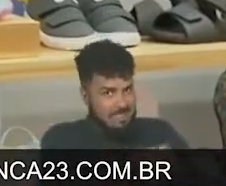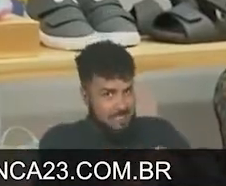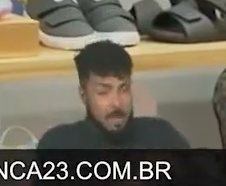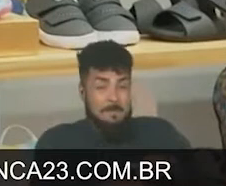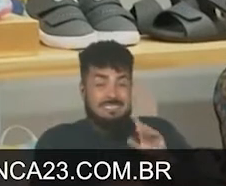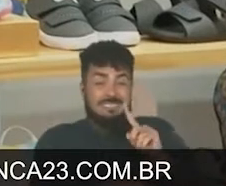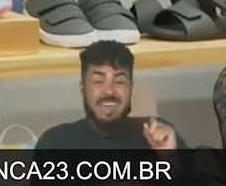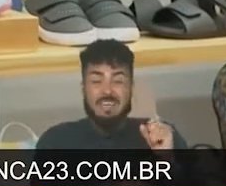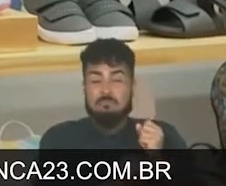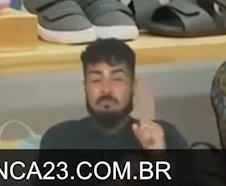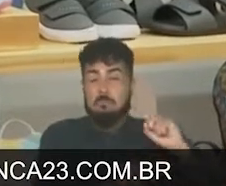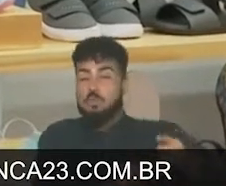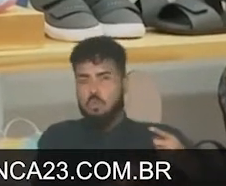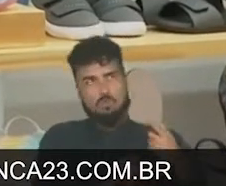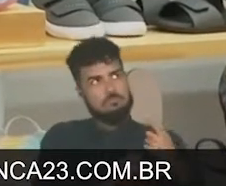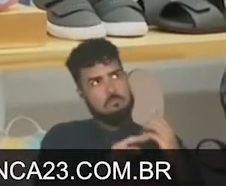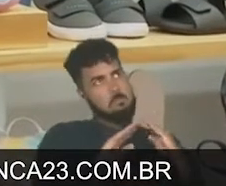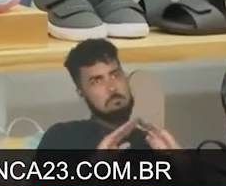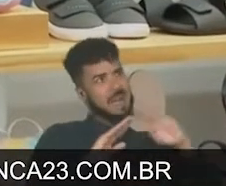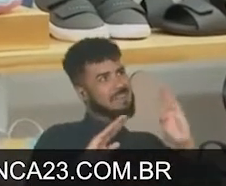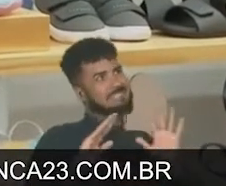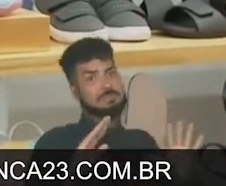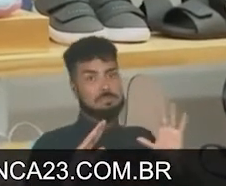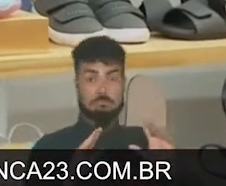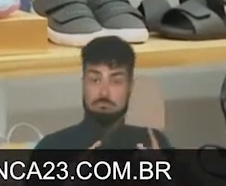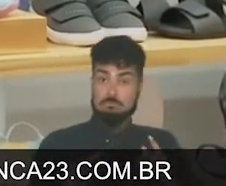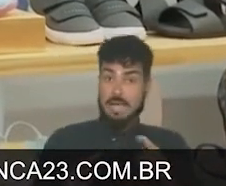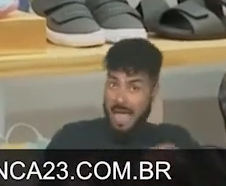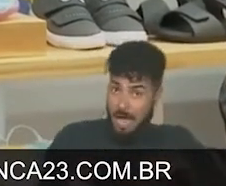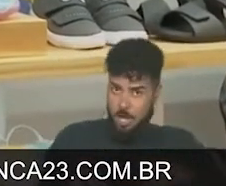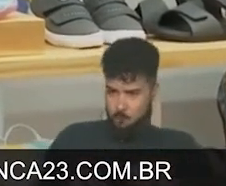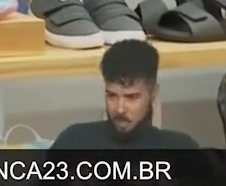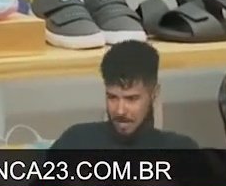né, o número de funcionários para justamente aguardar aí